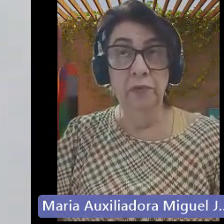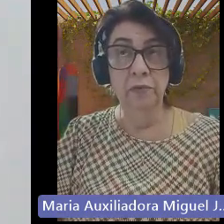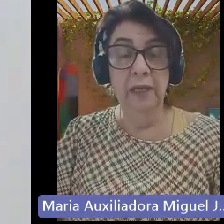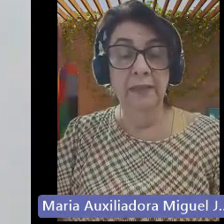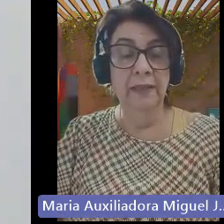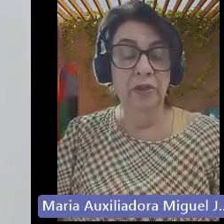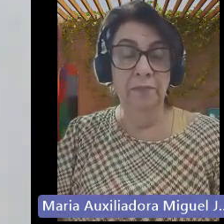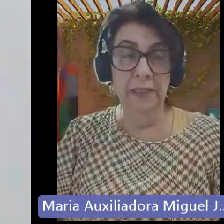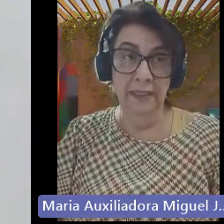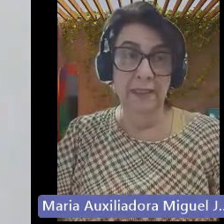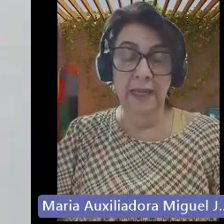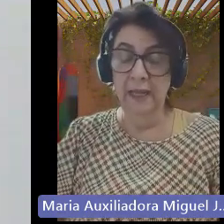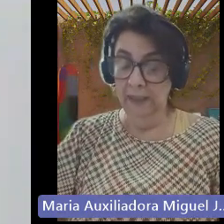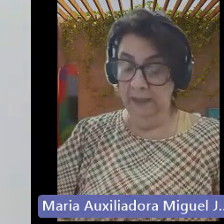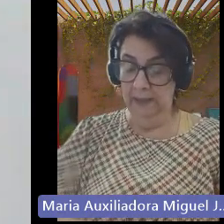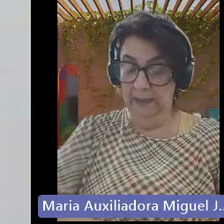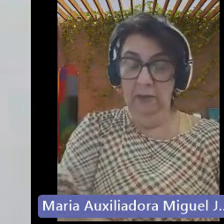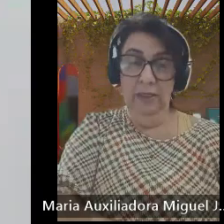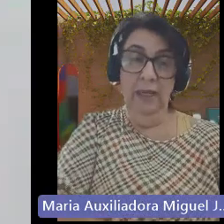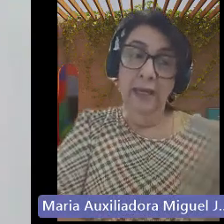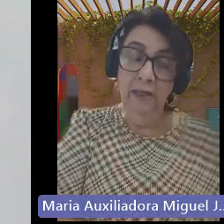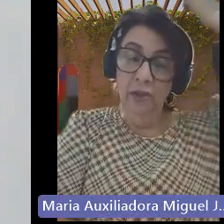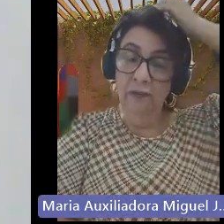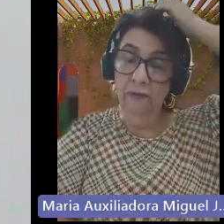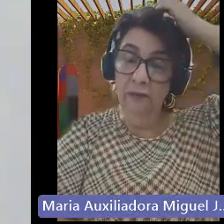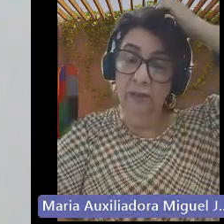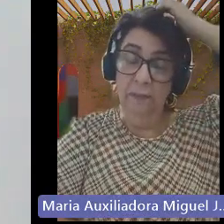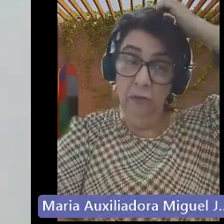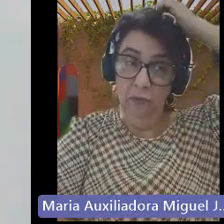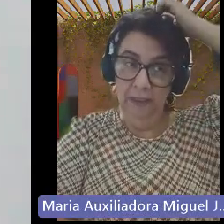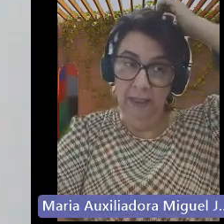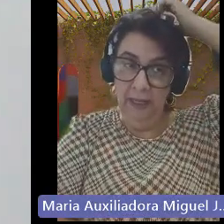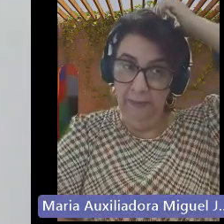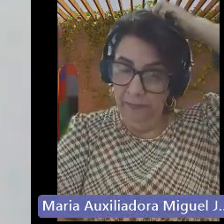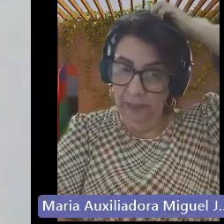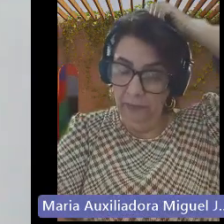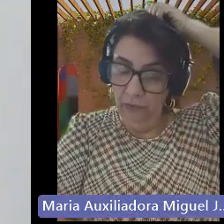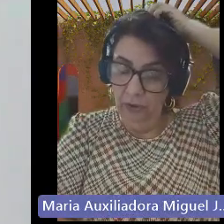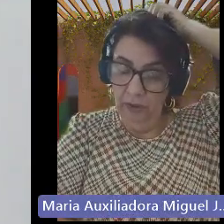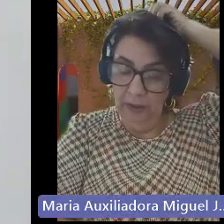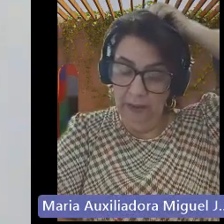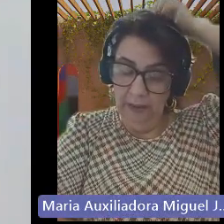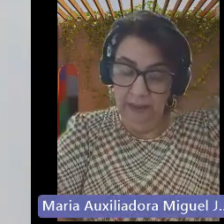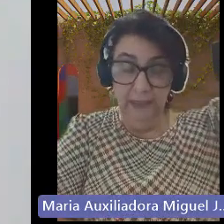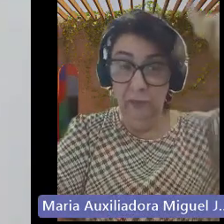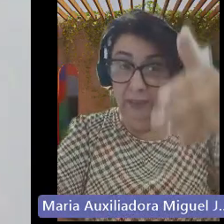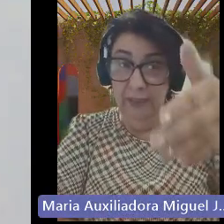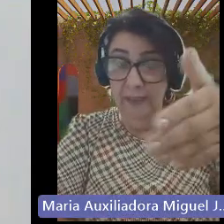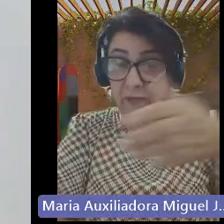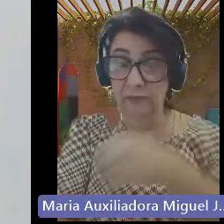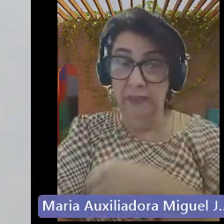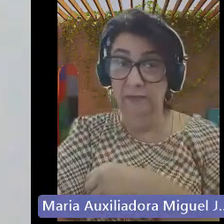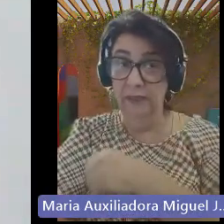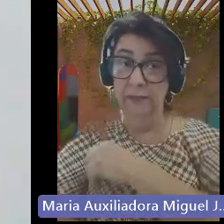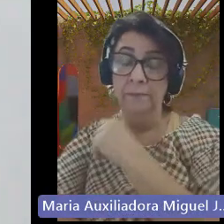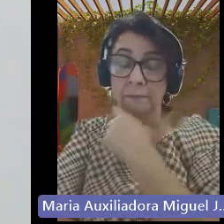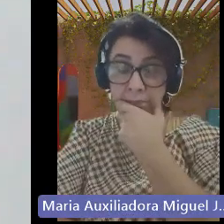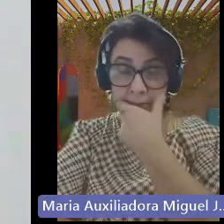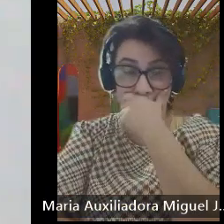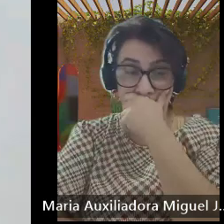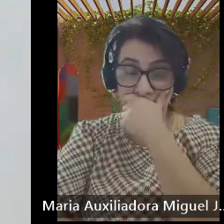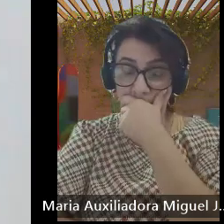eu vou atrás de pesquisar quem é que já trabalhou com essa ideia dentro dessa atualização que você está